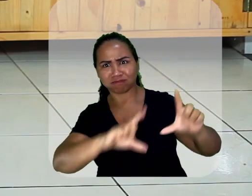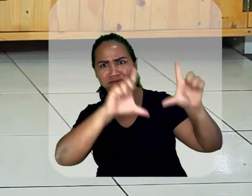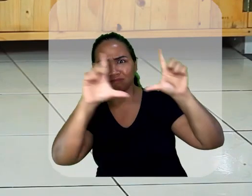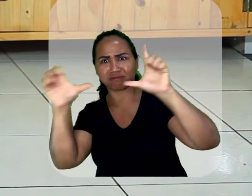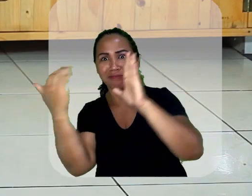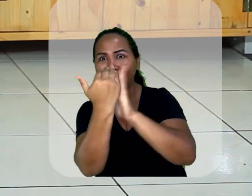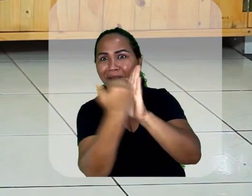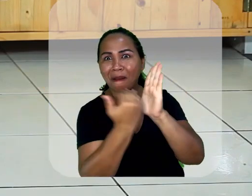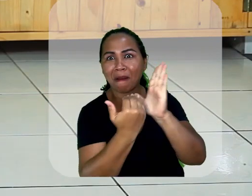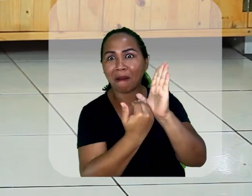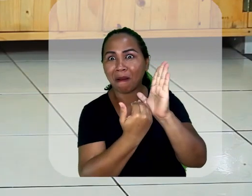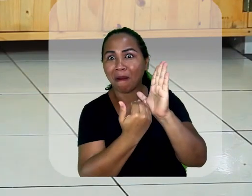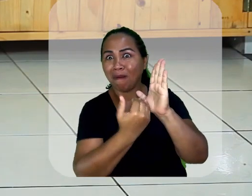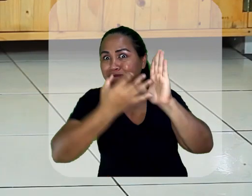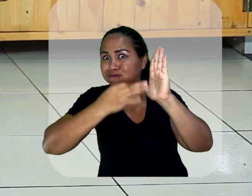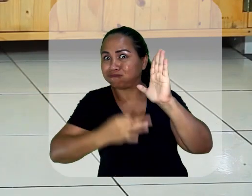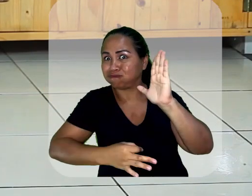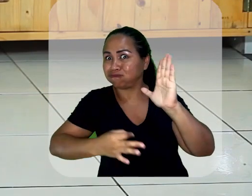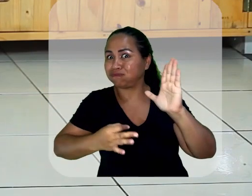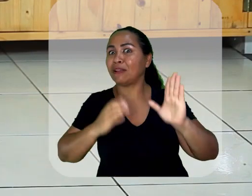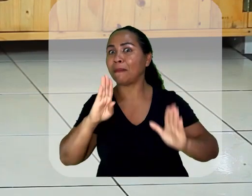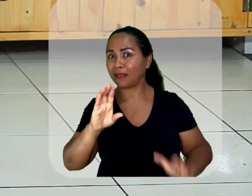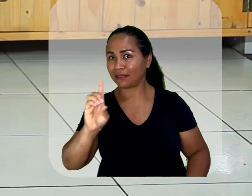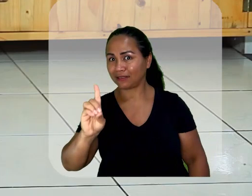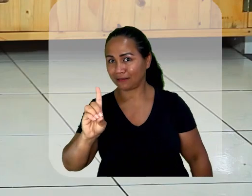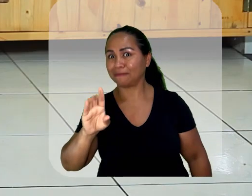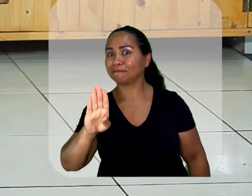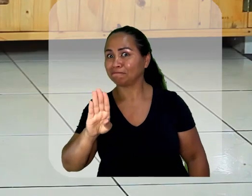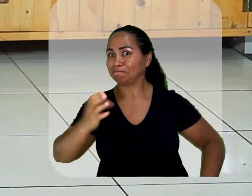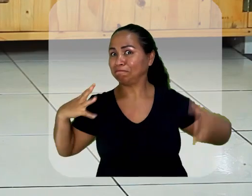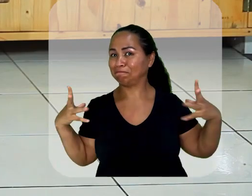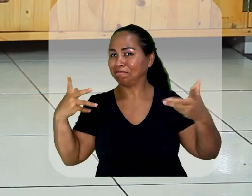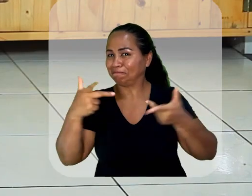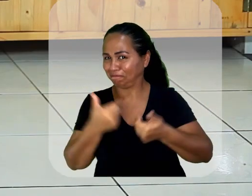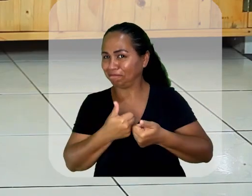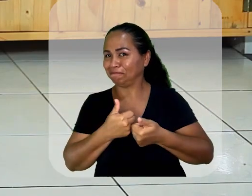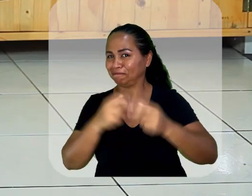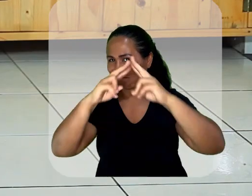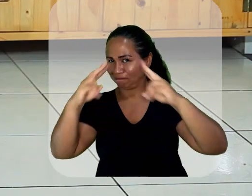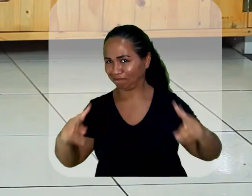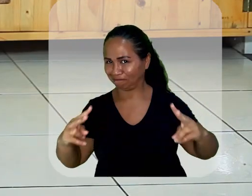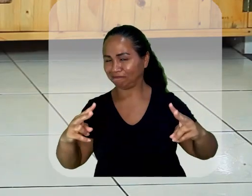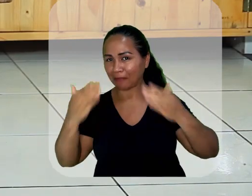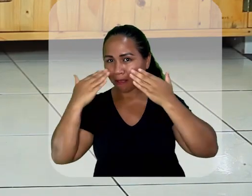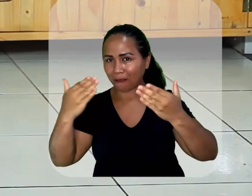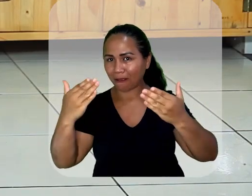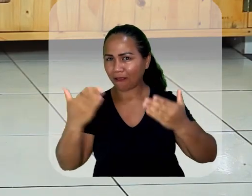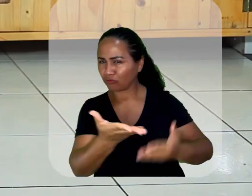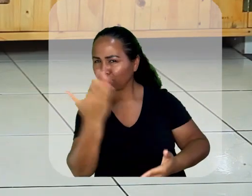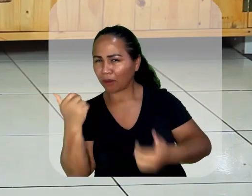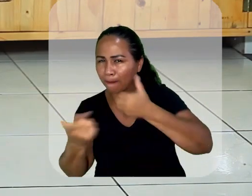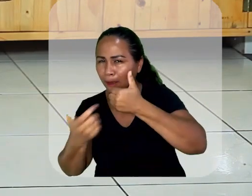Show, que é da Biblioteca Demonstrativa, maravilhosa, com essa programação virtual. Chega mais, curte e compartilha nas